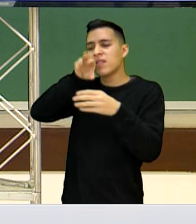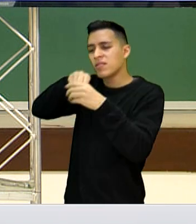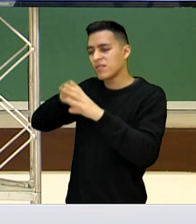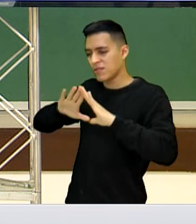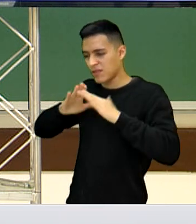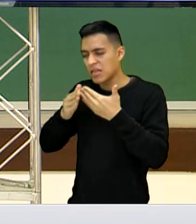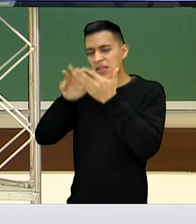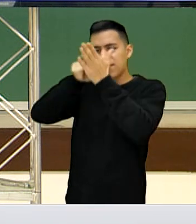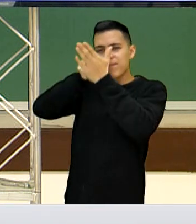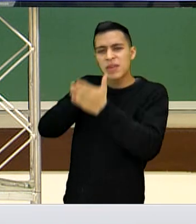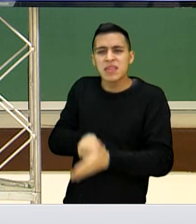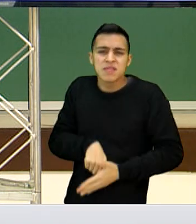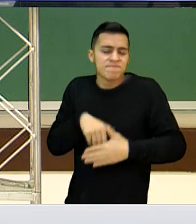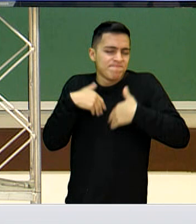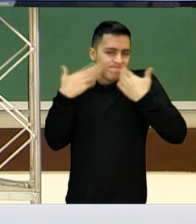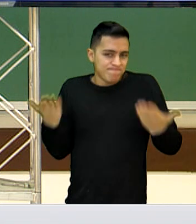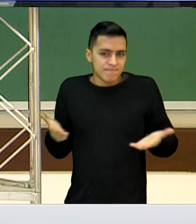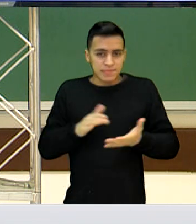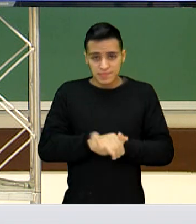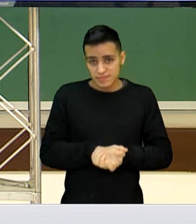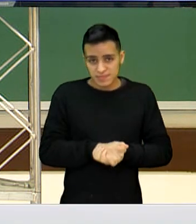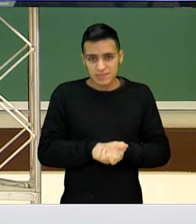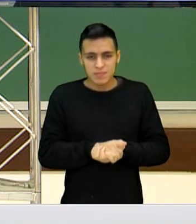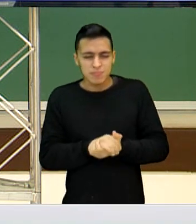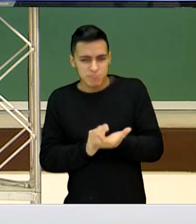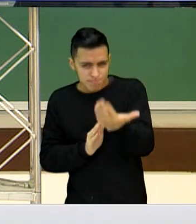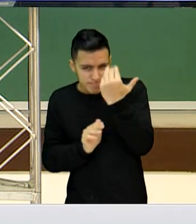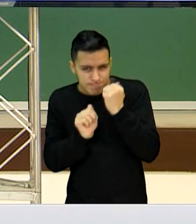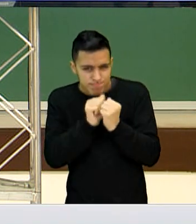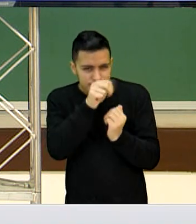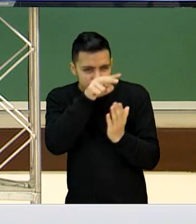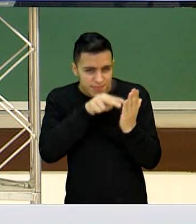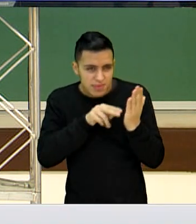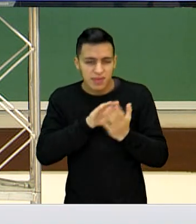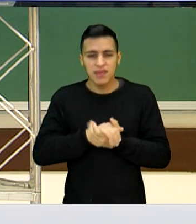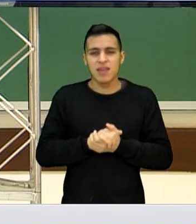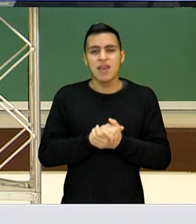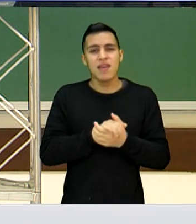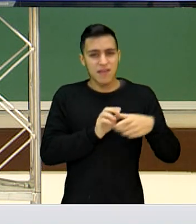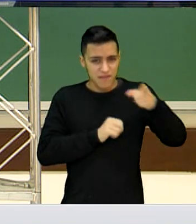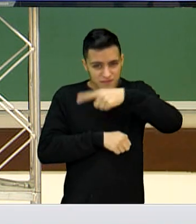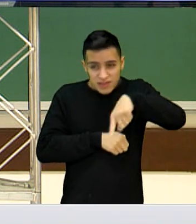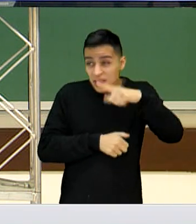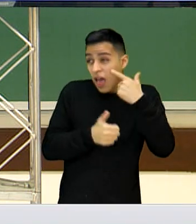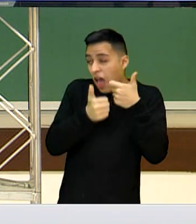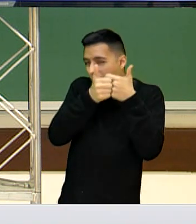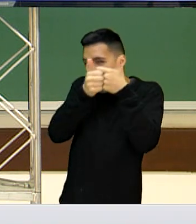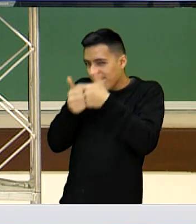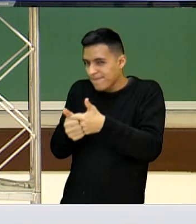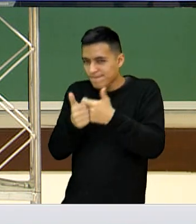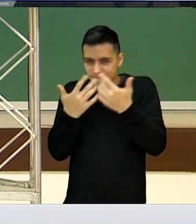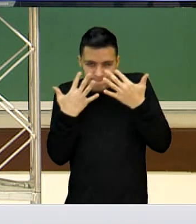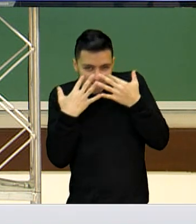escola, em pesquisas, etc. Tá? Vamos ler juntos? Você acompanha comigo, preste